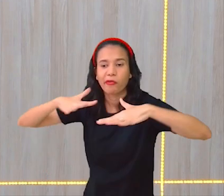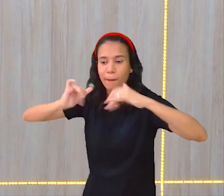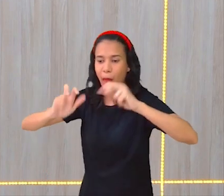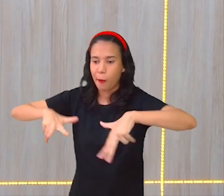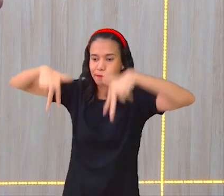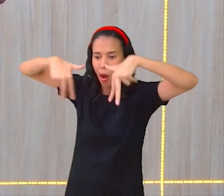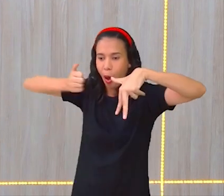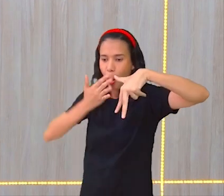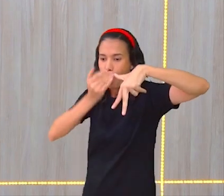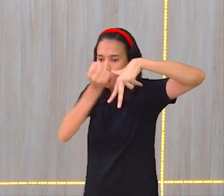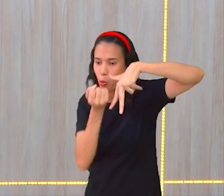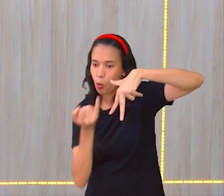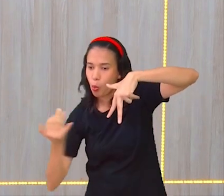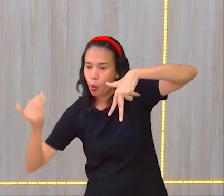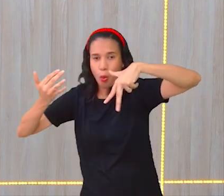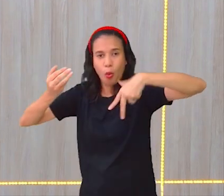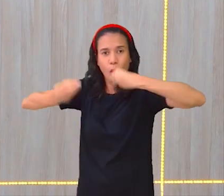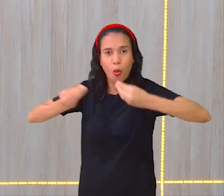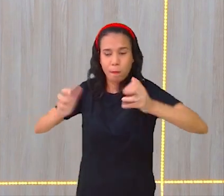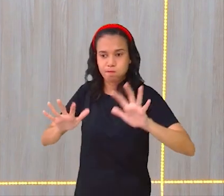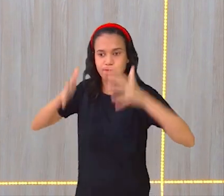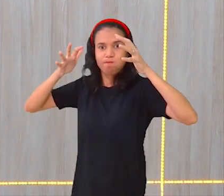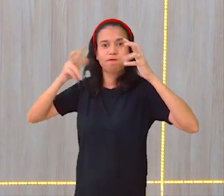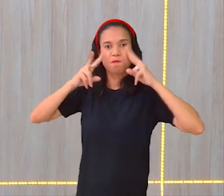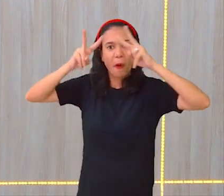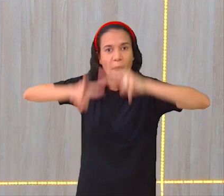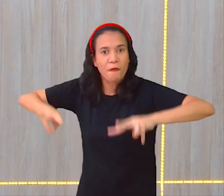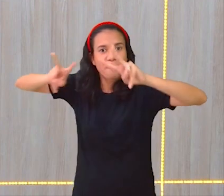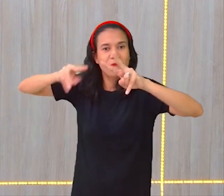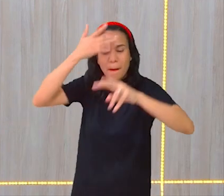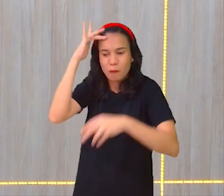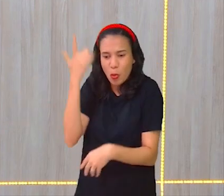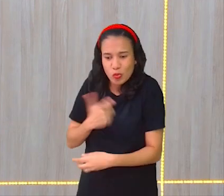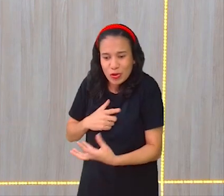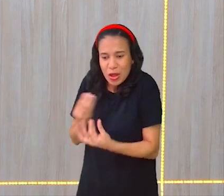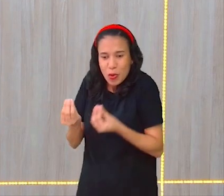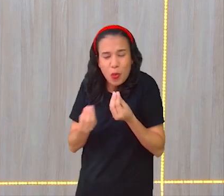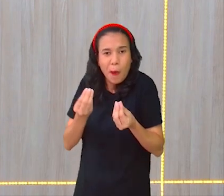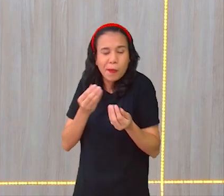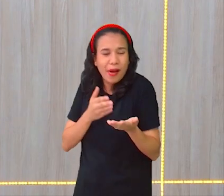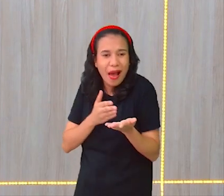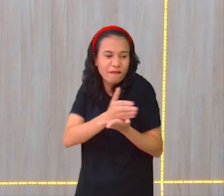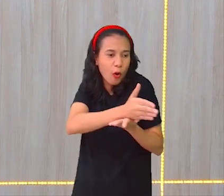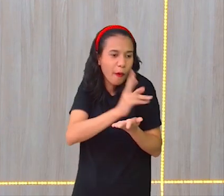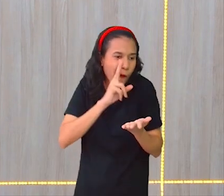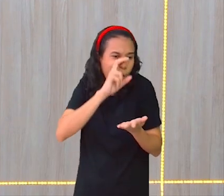mais cor, com uma coisa mais vibrante, uma coisa, né, que não tem esse viés religioso tão forte, embora seja uma